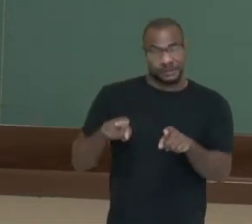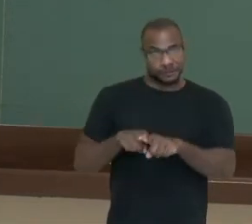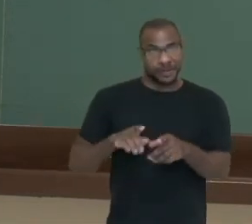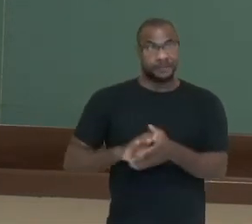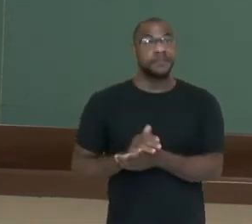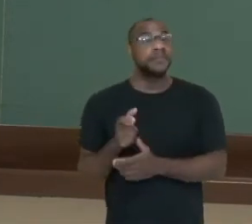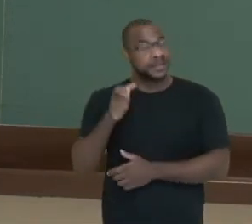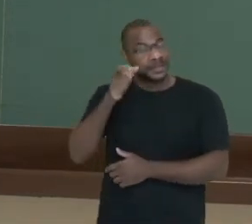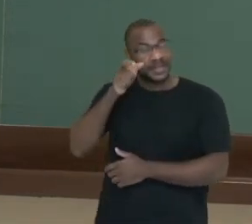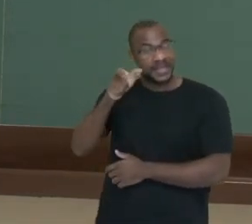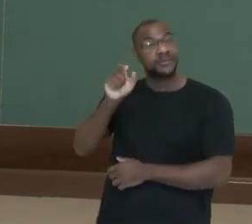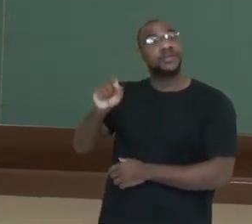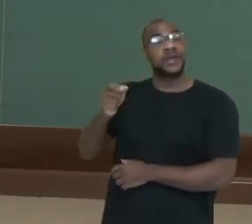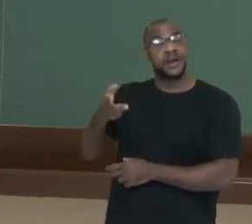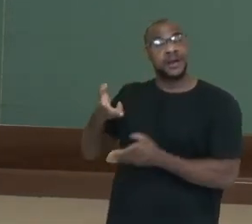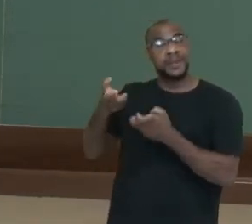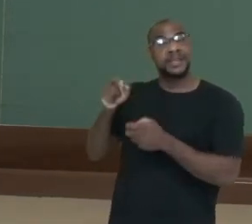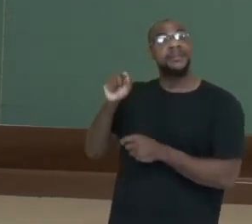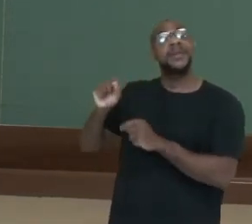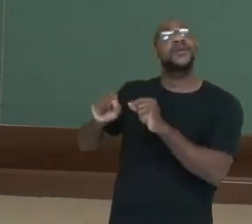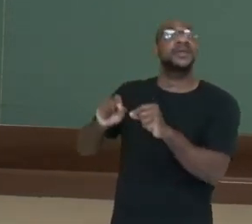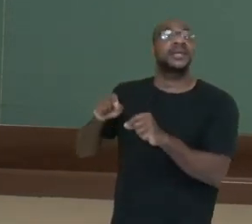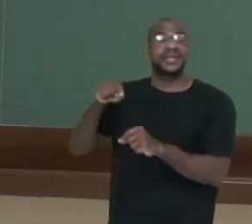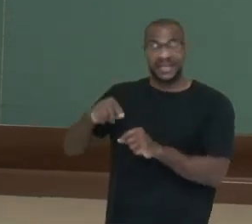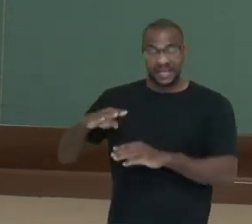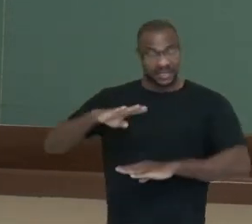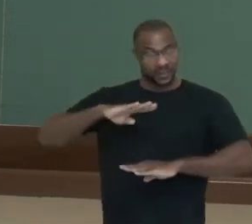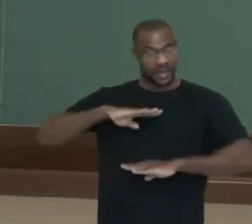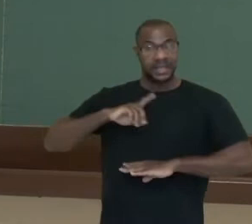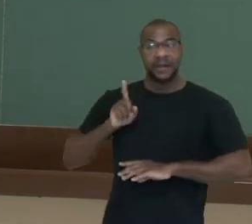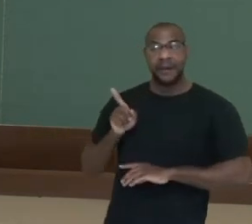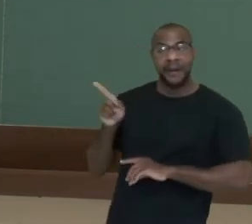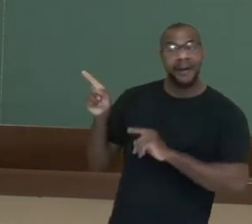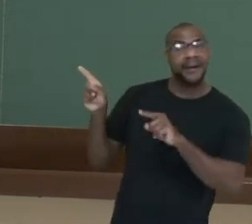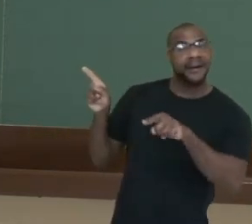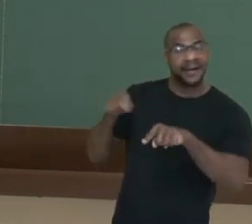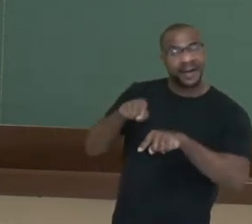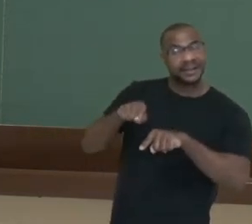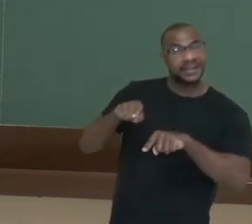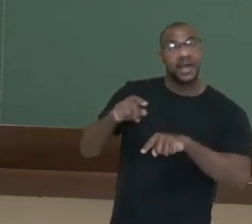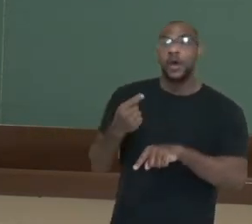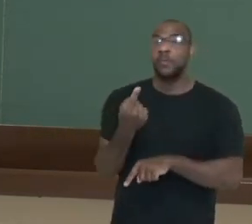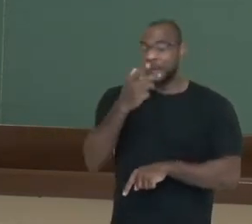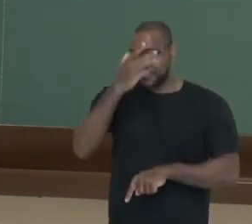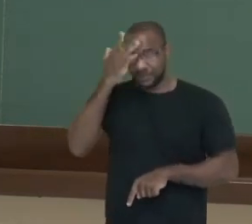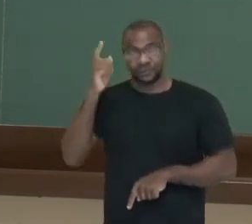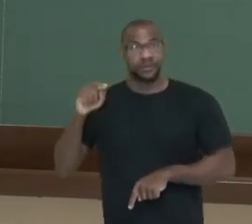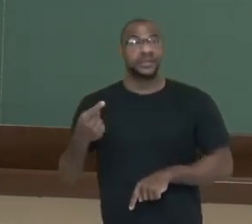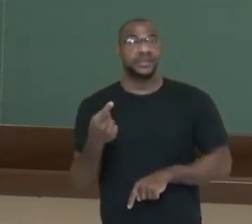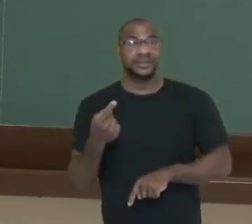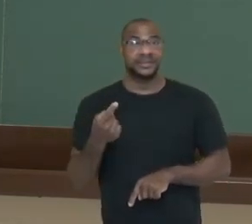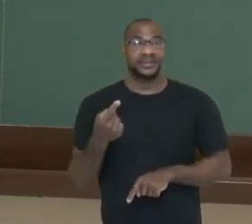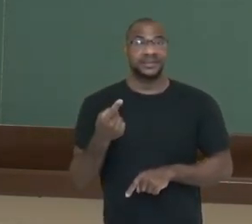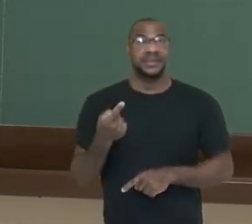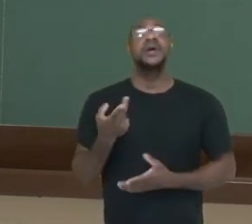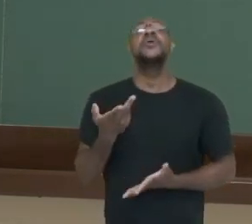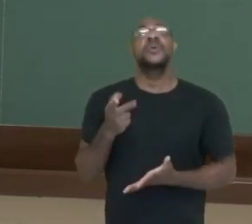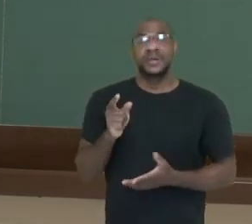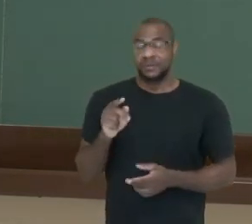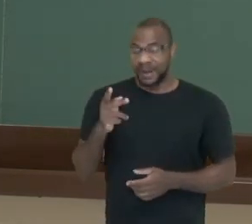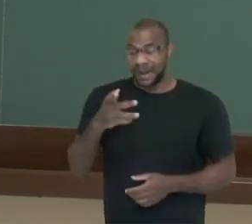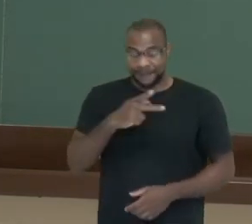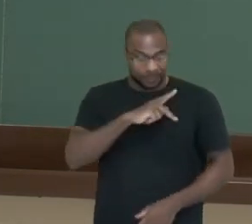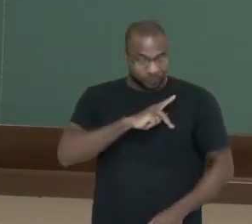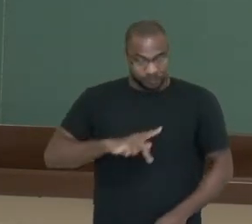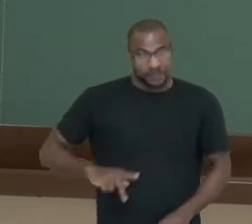interessante a observar é que nesta situação toda, uma pessoa se destaca, é o presidente Vladimir Putin, que